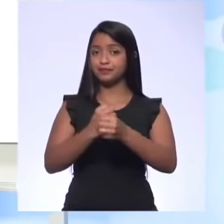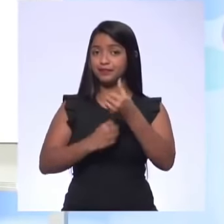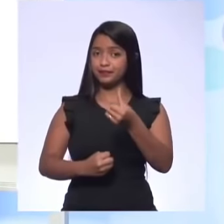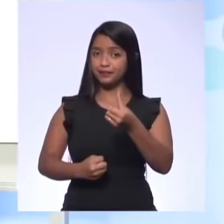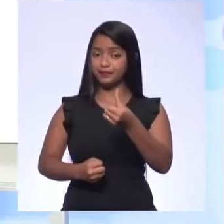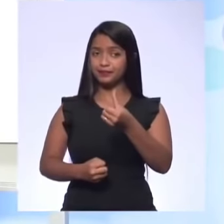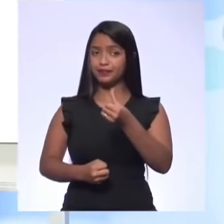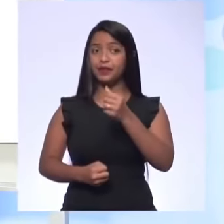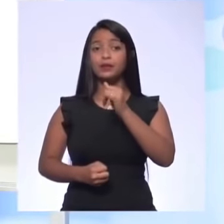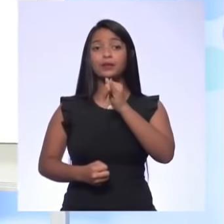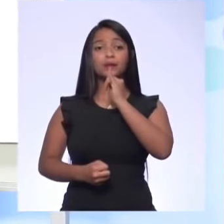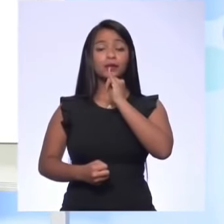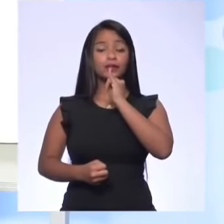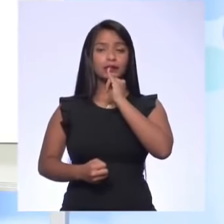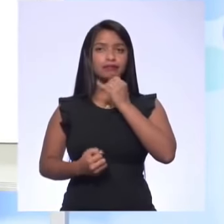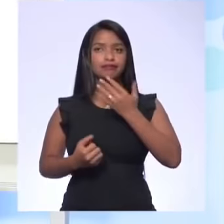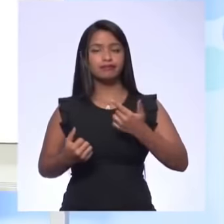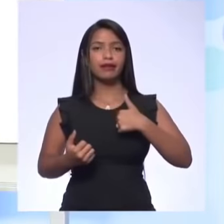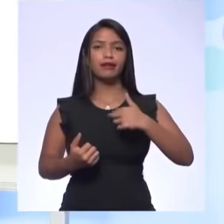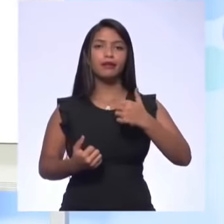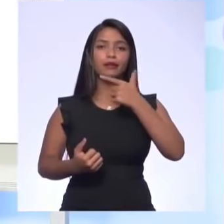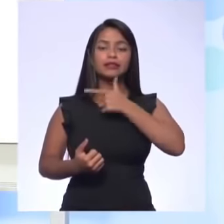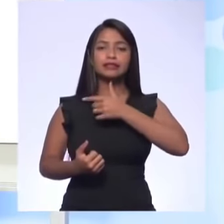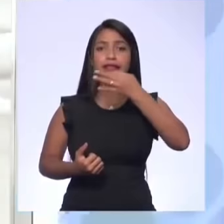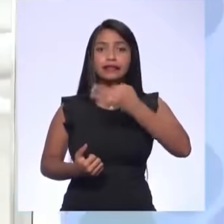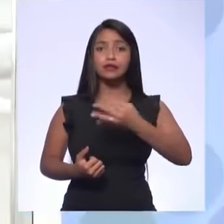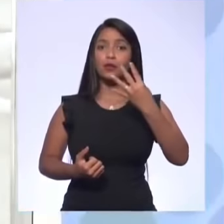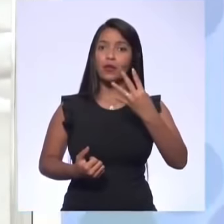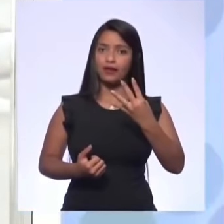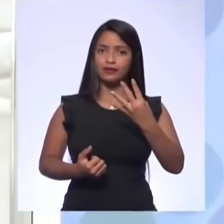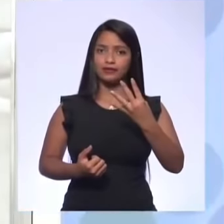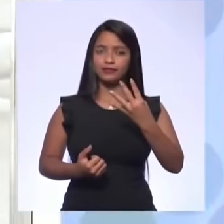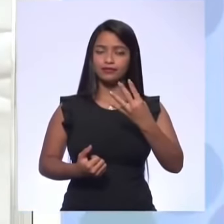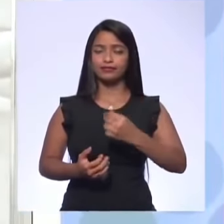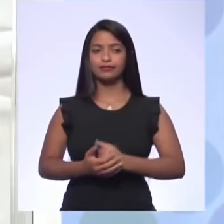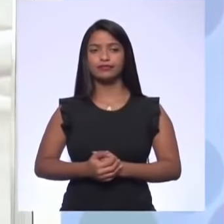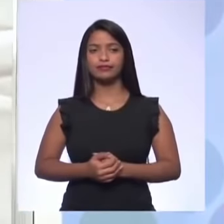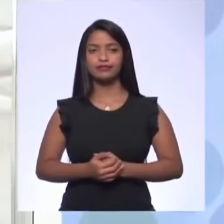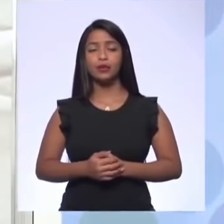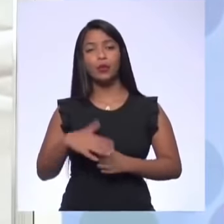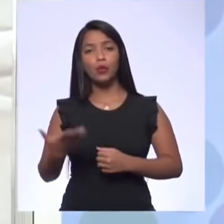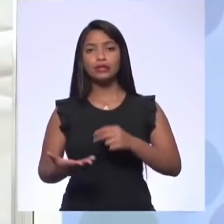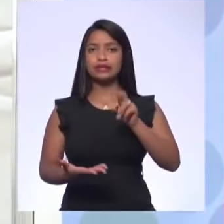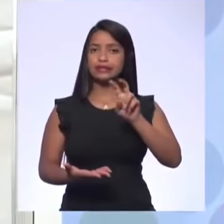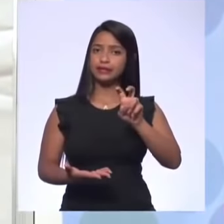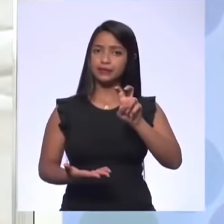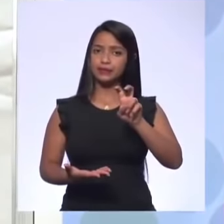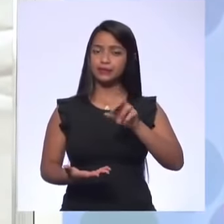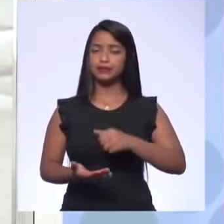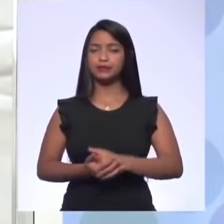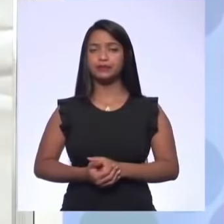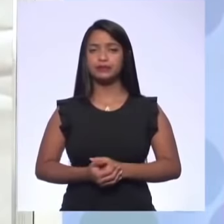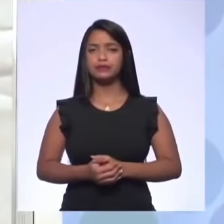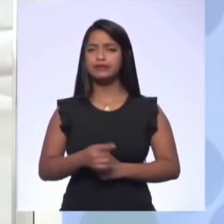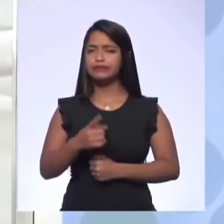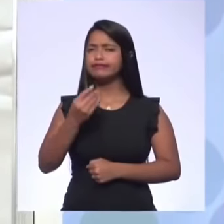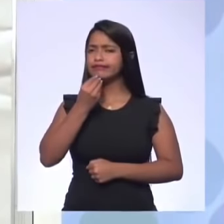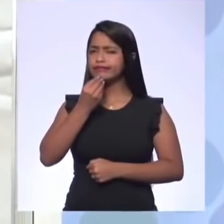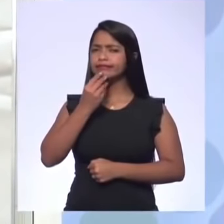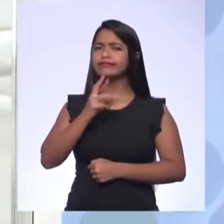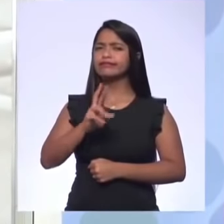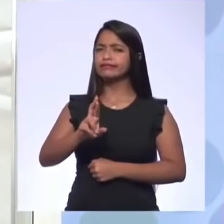acertei 4 de 6. Acertei 5 de 6. Podia escrever em inglês, né, Antônia? 4